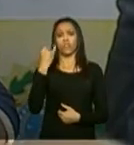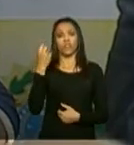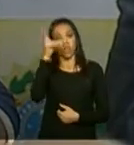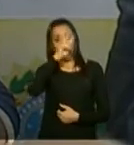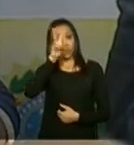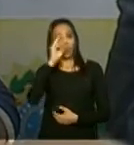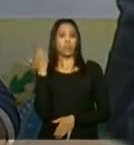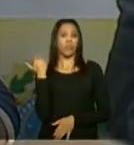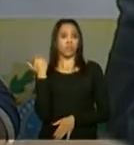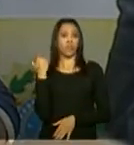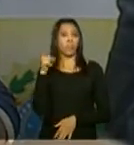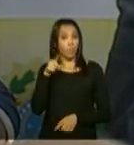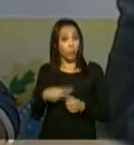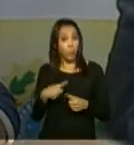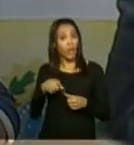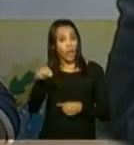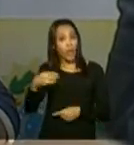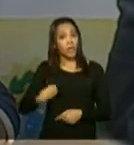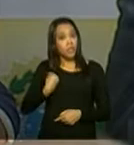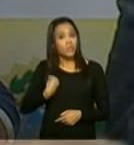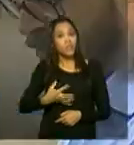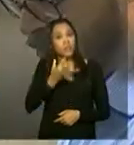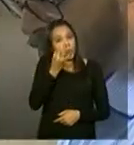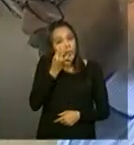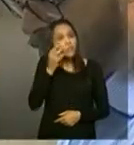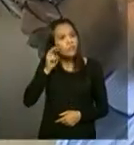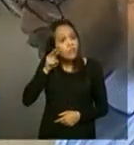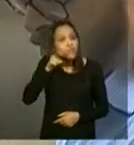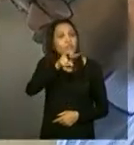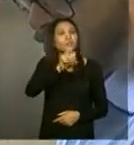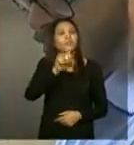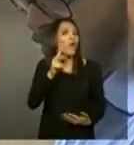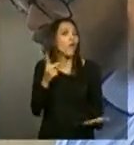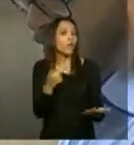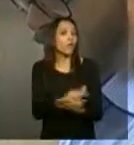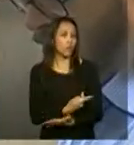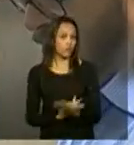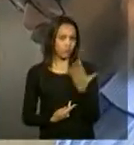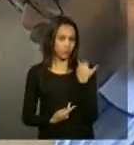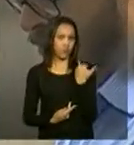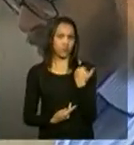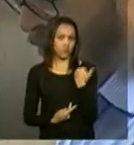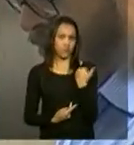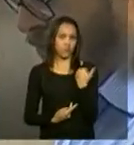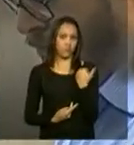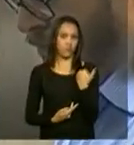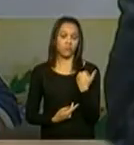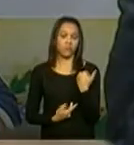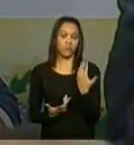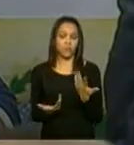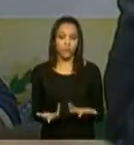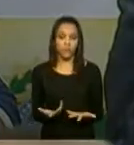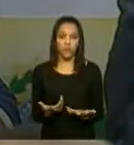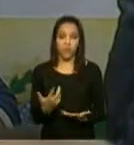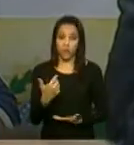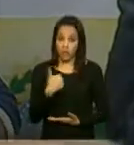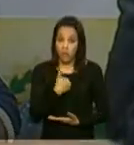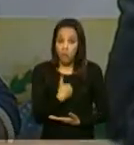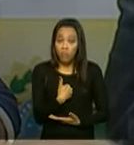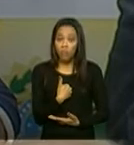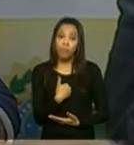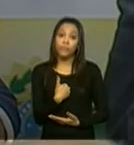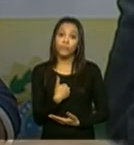viva do do que estava ocorrendo na época é e como eu sou uma